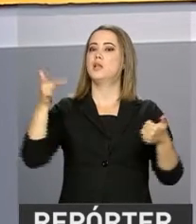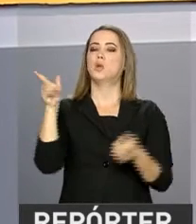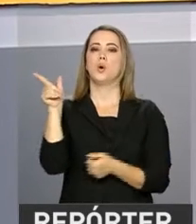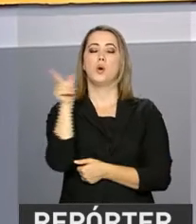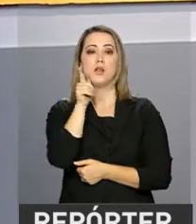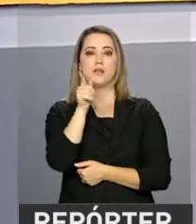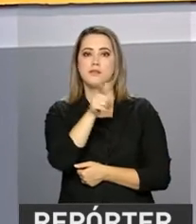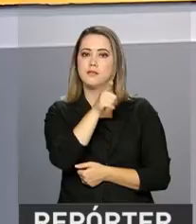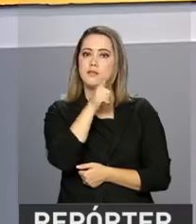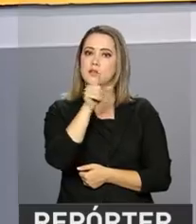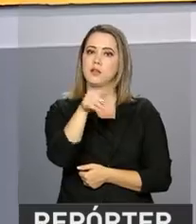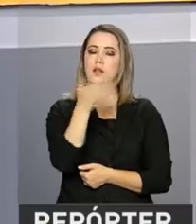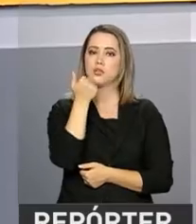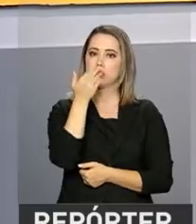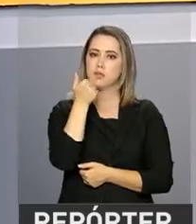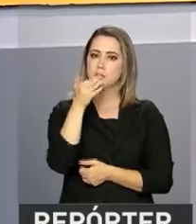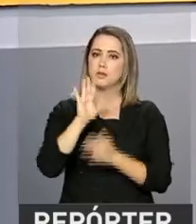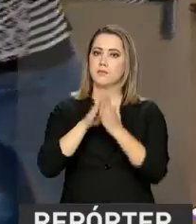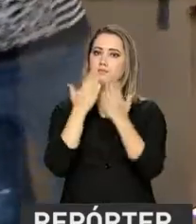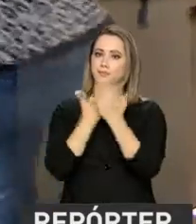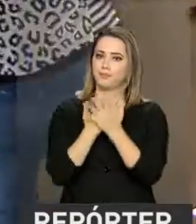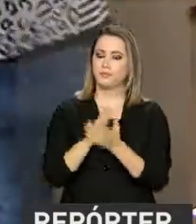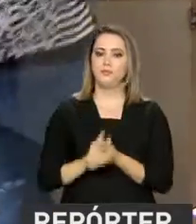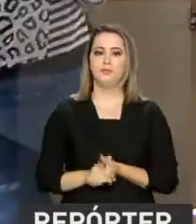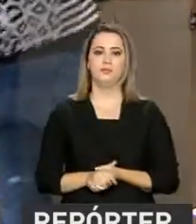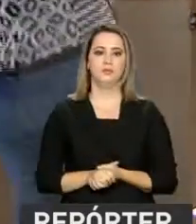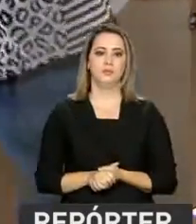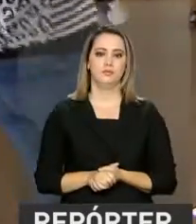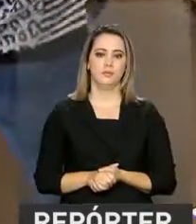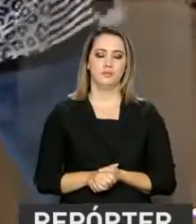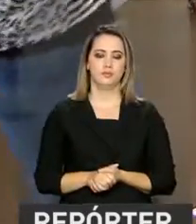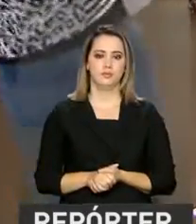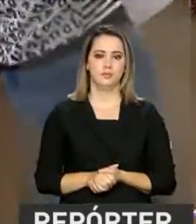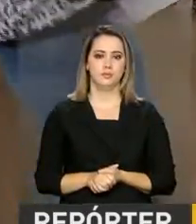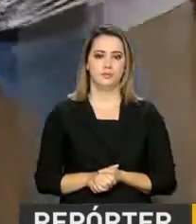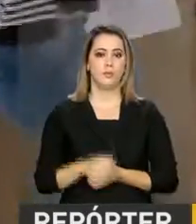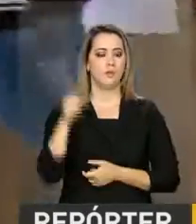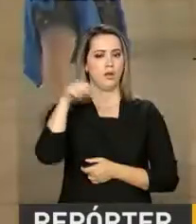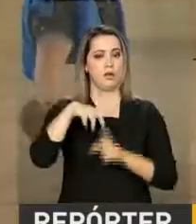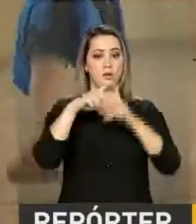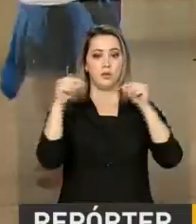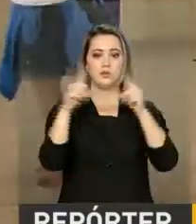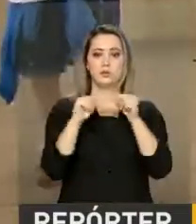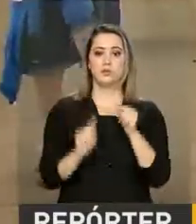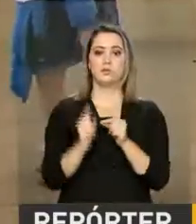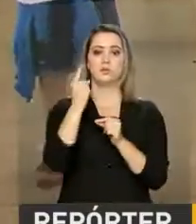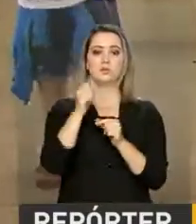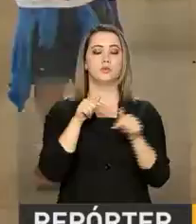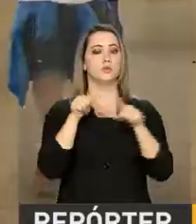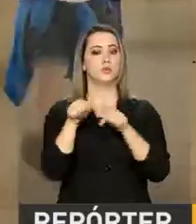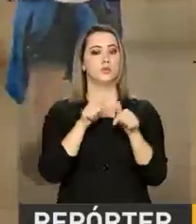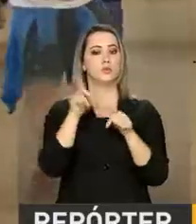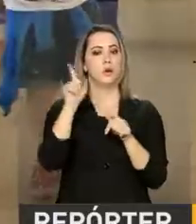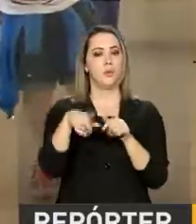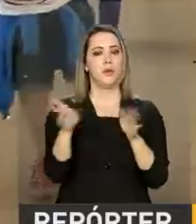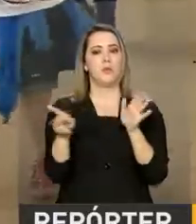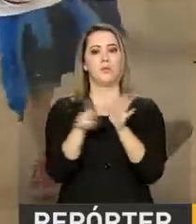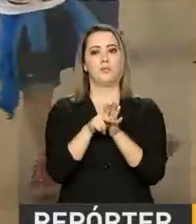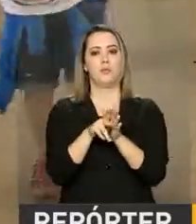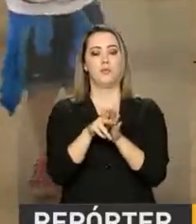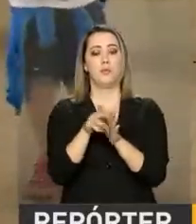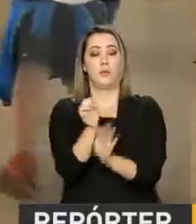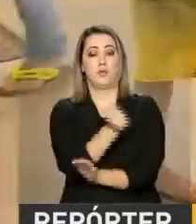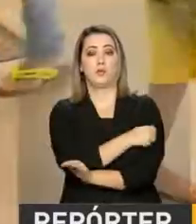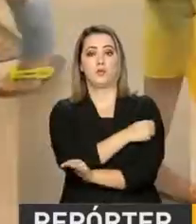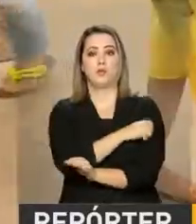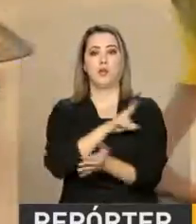da alimentação escolar nesta escola de brasília uma das atividades dos alunos foi dança